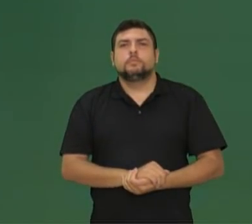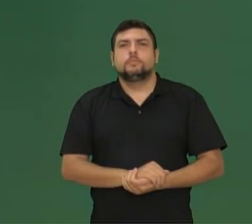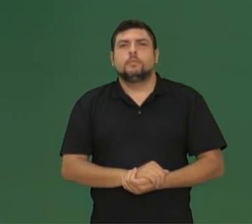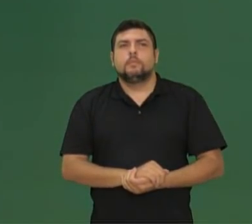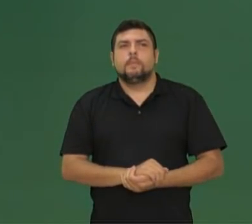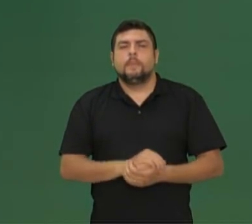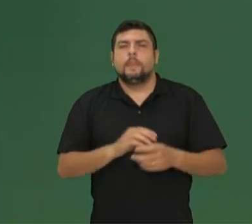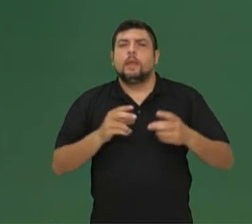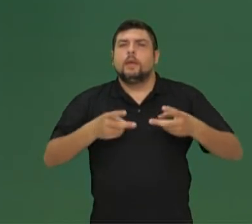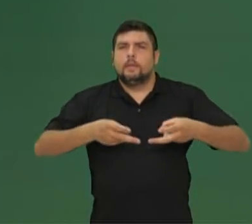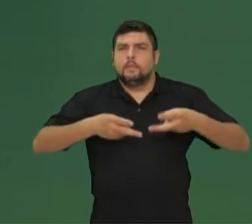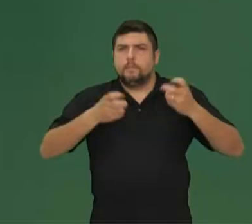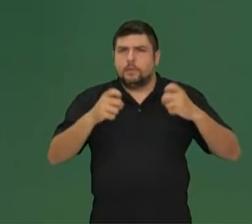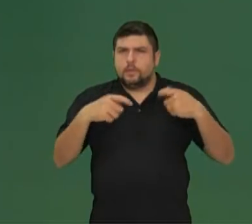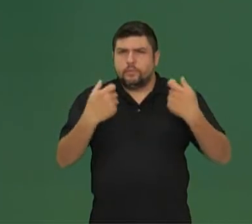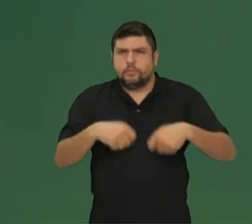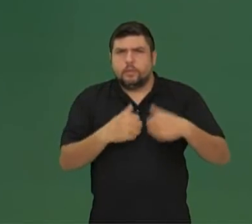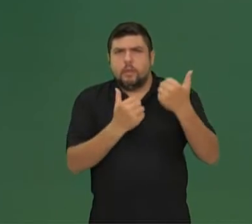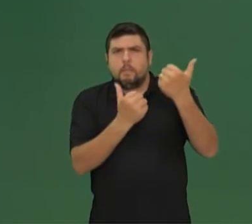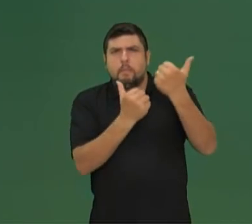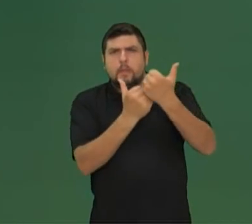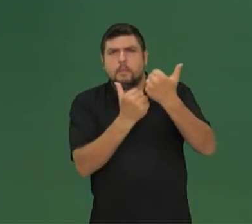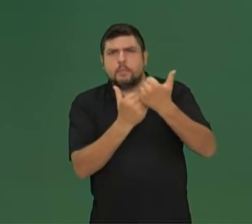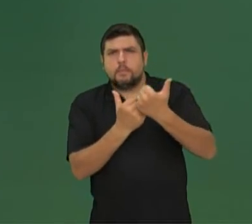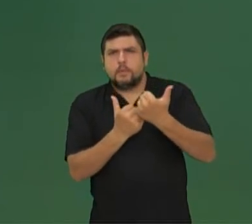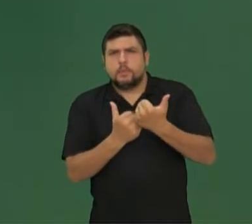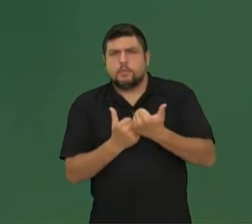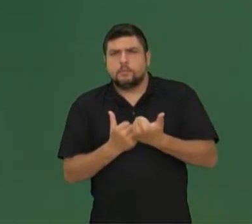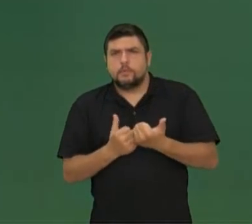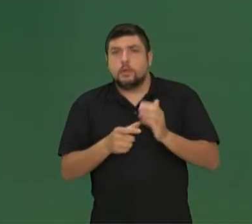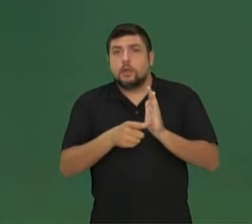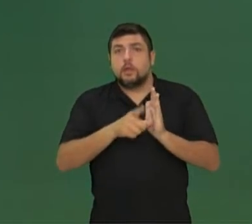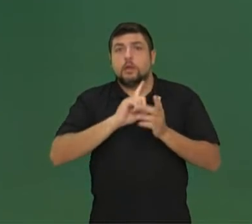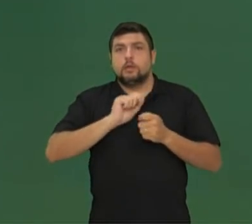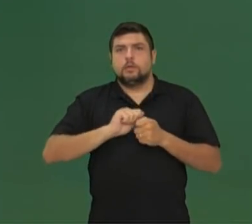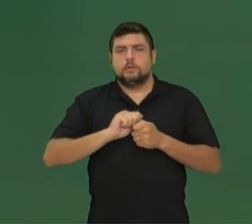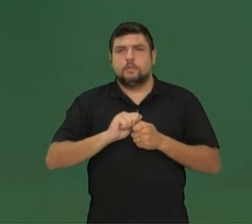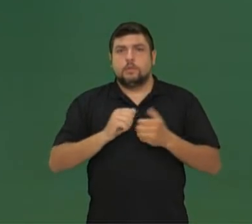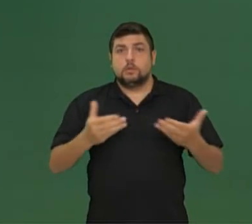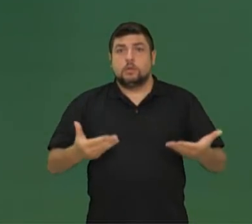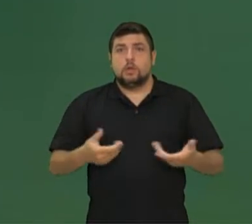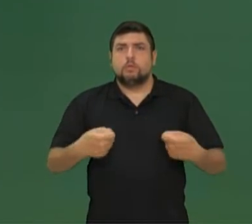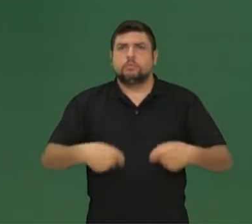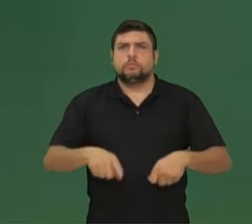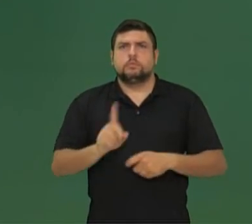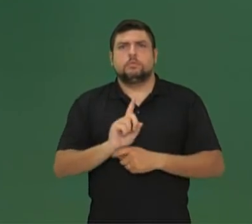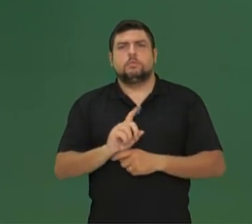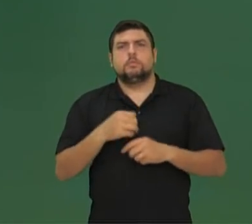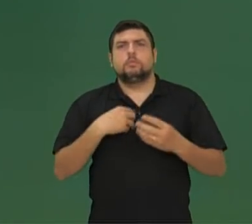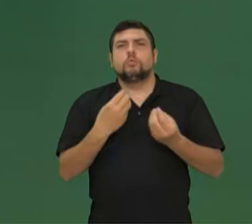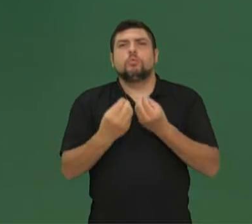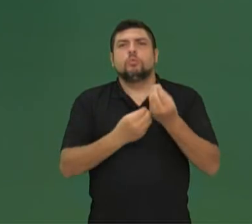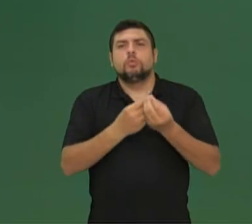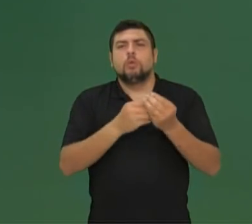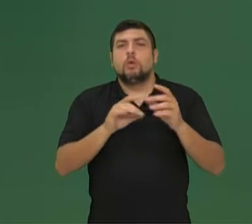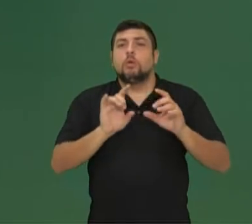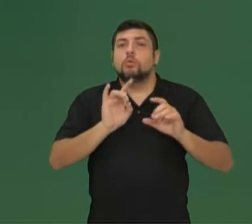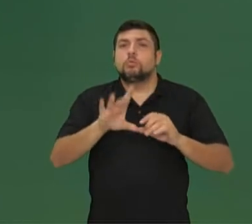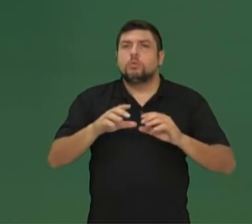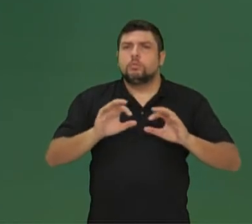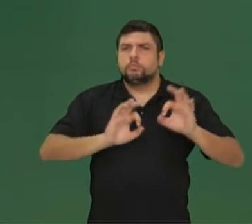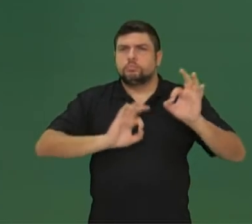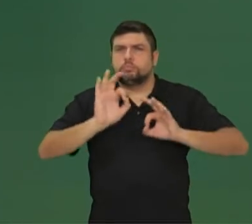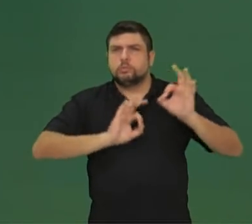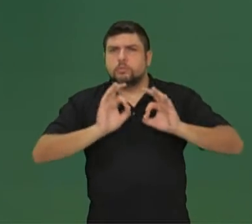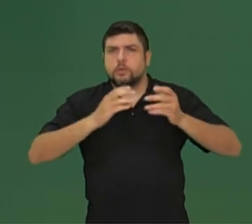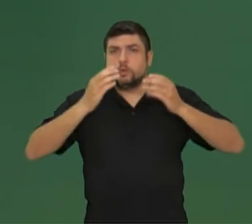fazer todas as substituições novamente, igual fizemos no exercício anterior. Eu só analisei o comportamento da função modular,